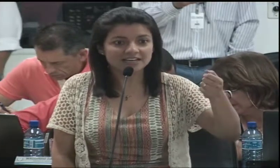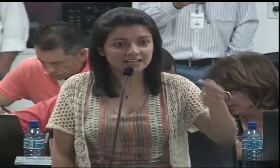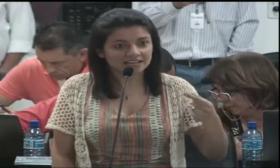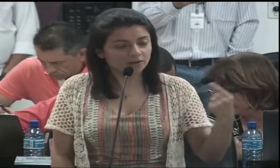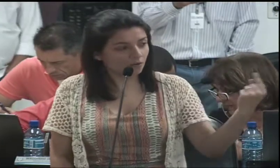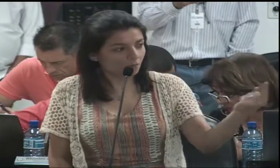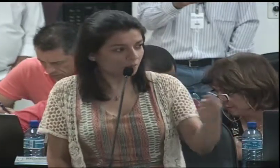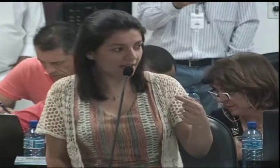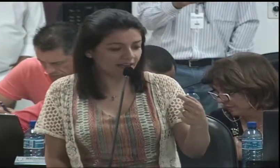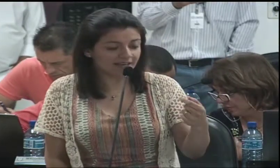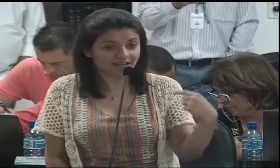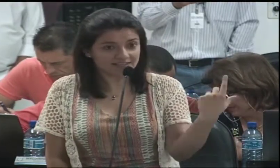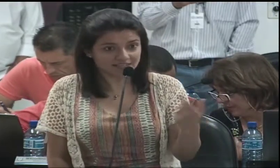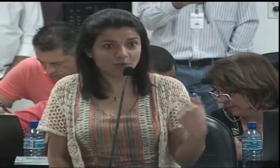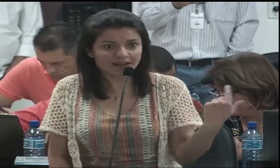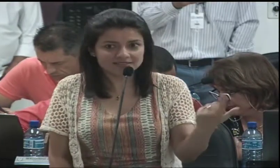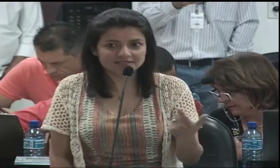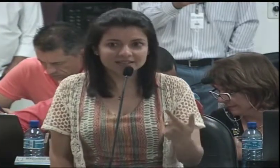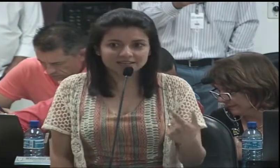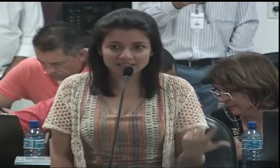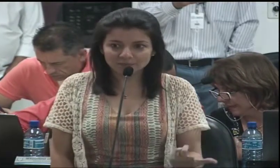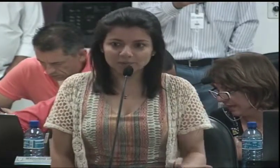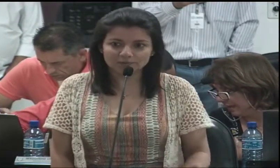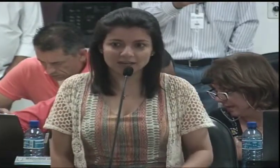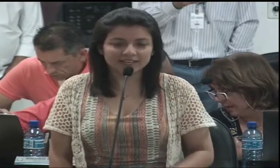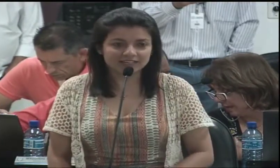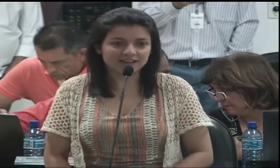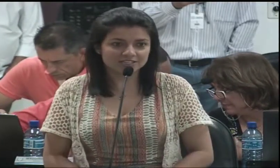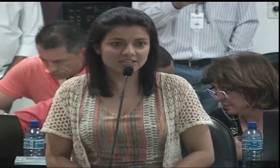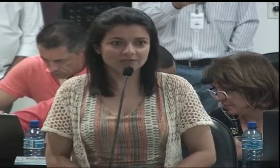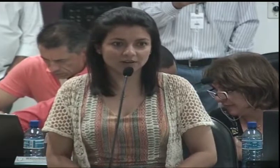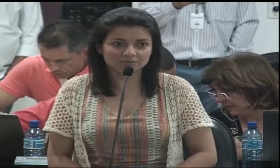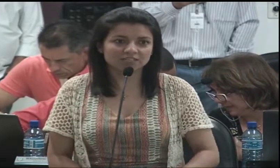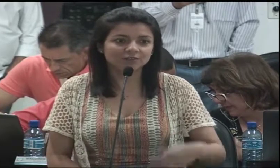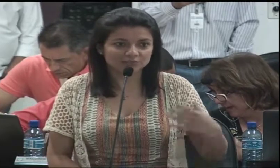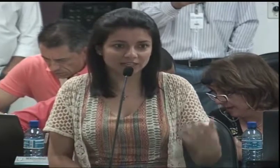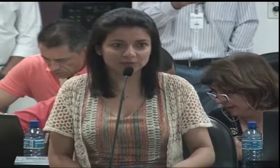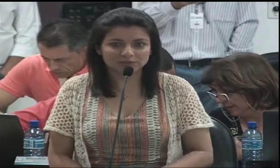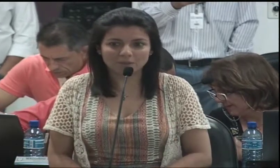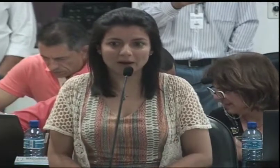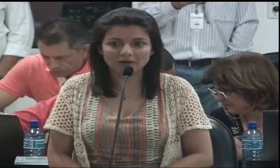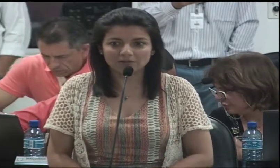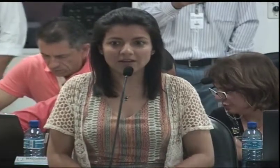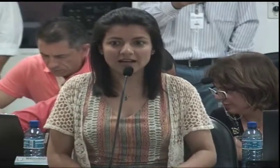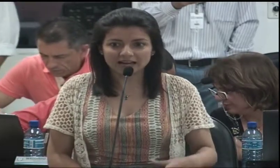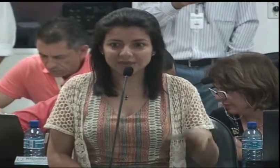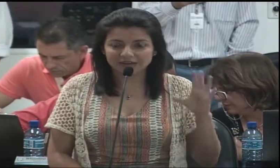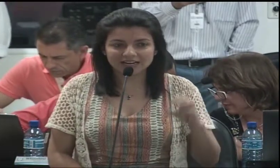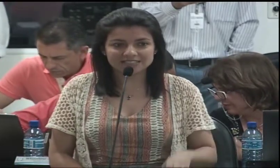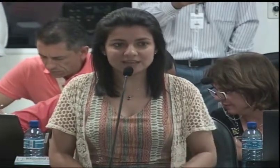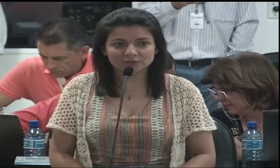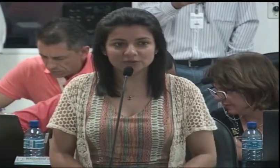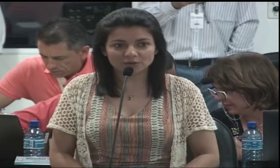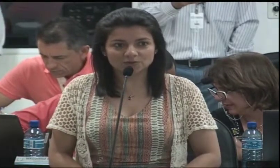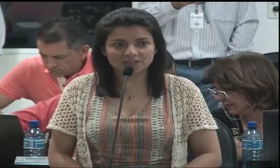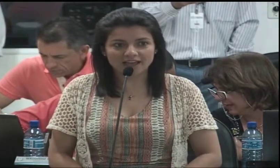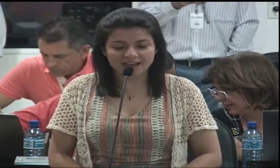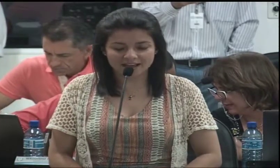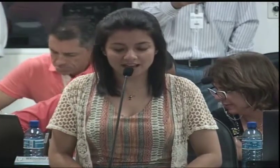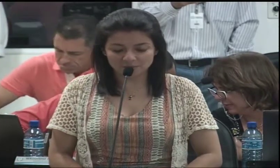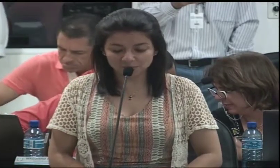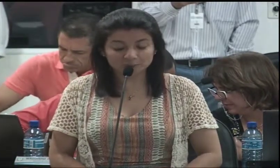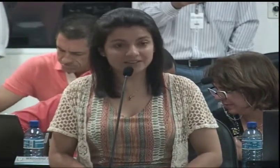xadrez, em relação às nipos aqui da região, inclusive, do estado de São Paulo. A Nibrale sempre